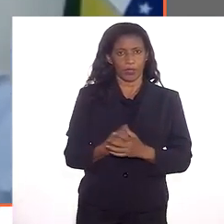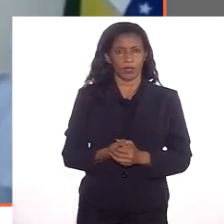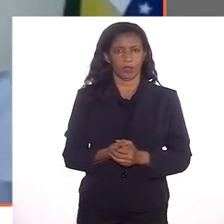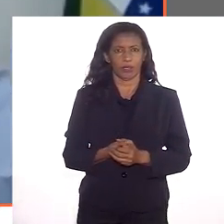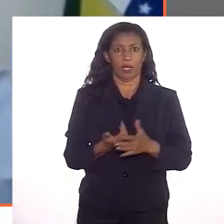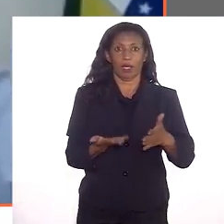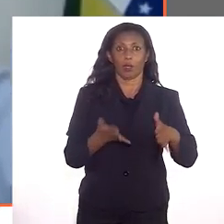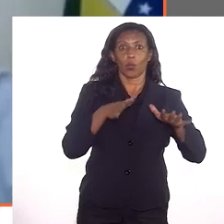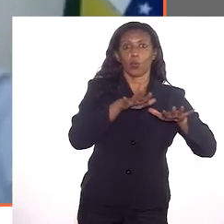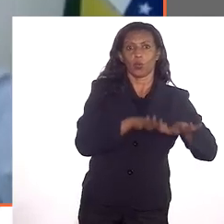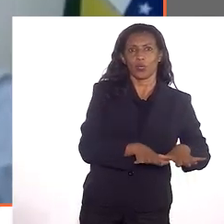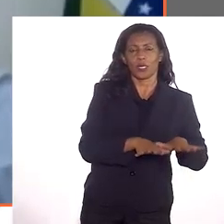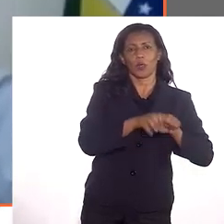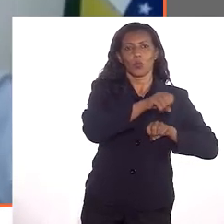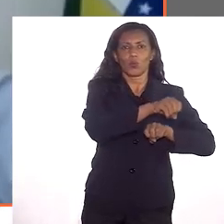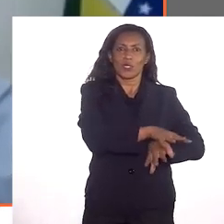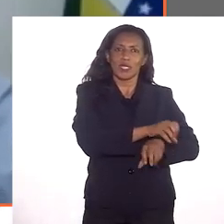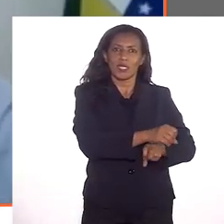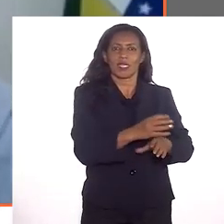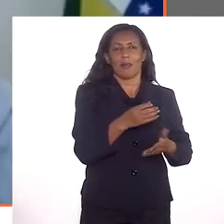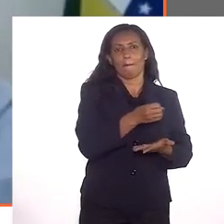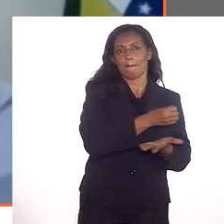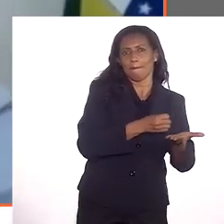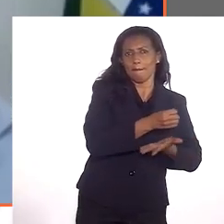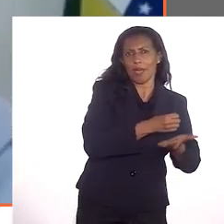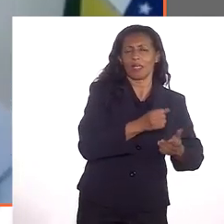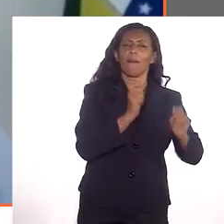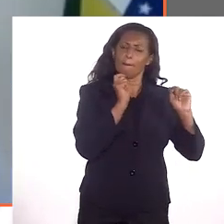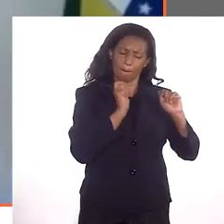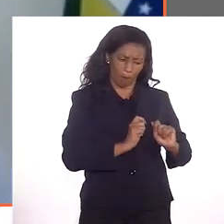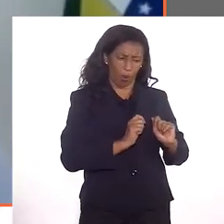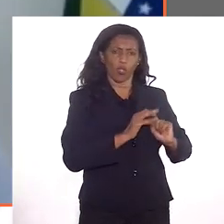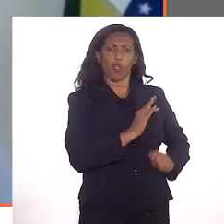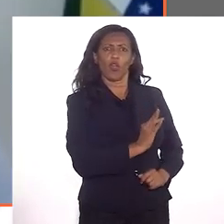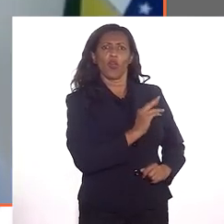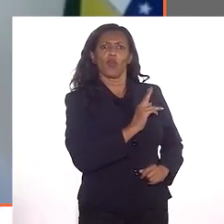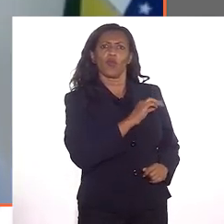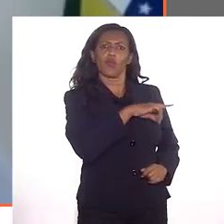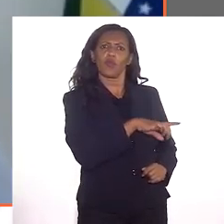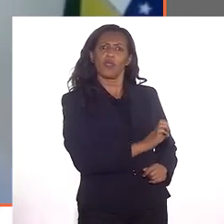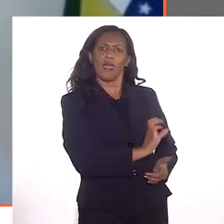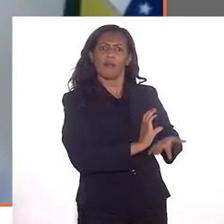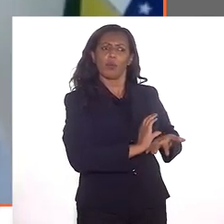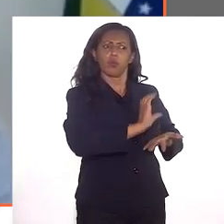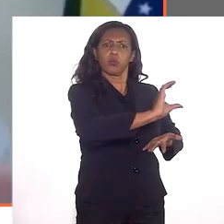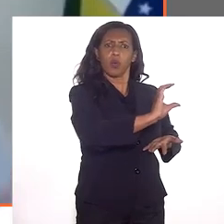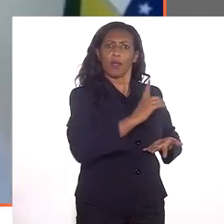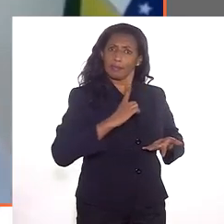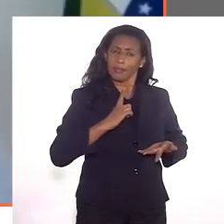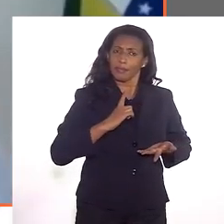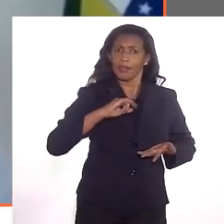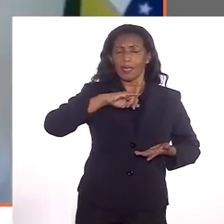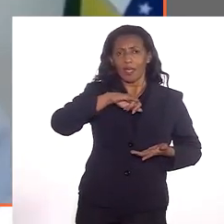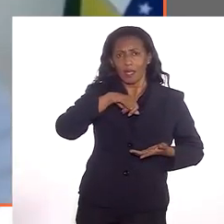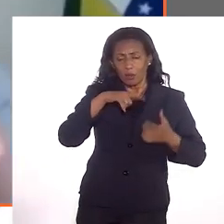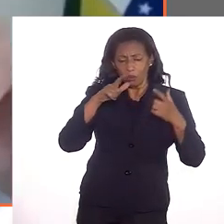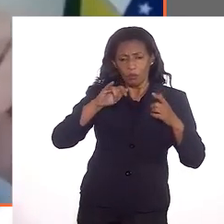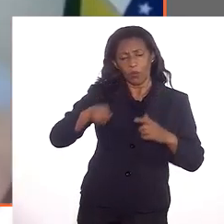políticas ligadas à inclusão na educação básica, é possível usar recursos do Fundeb, enfim, então existem